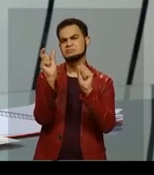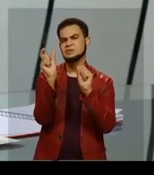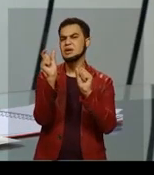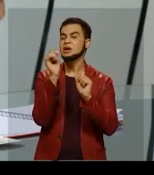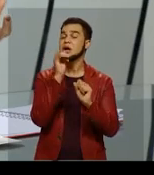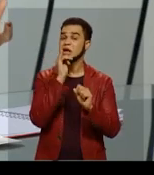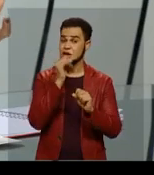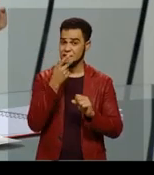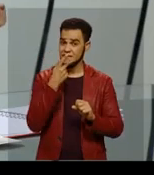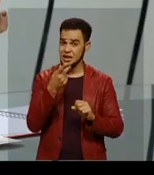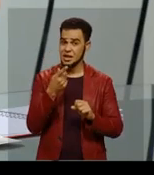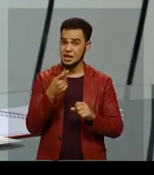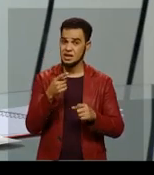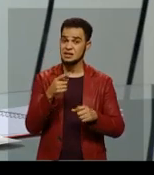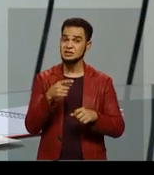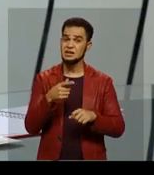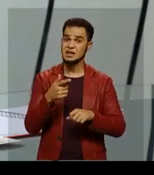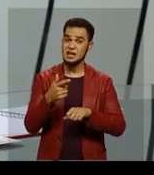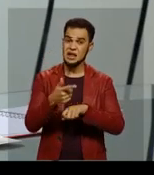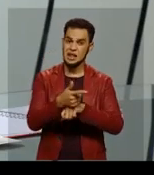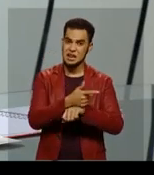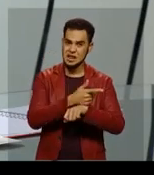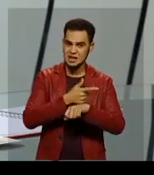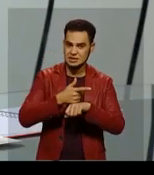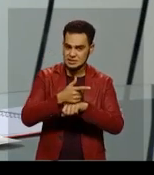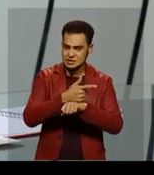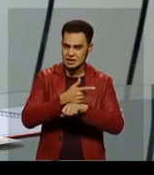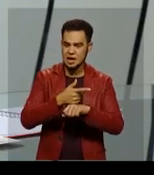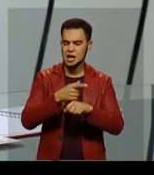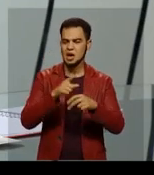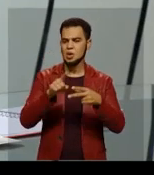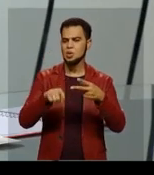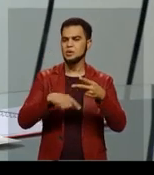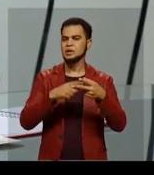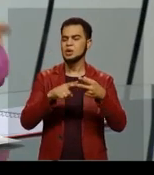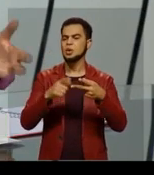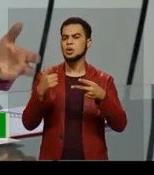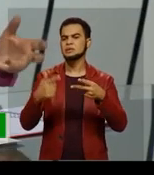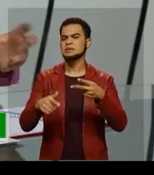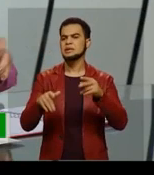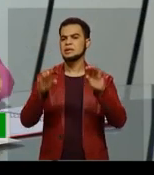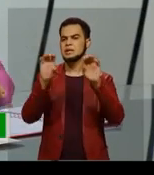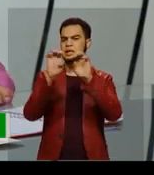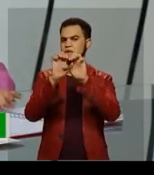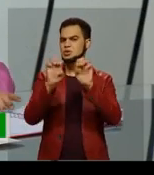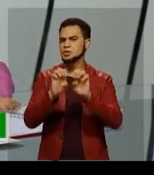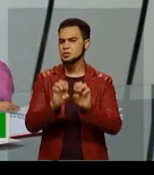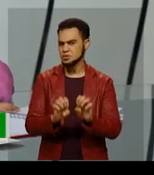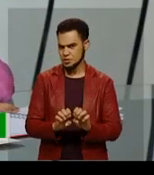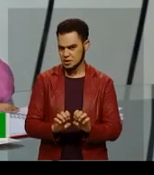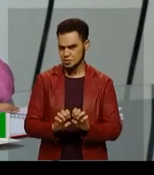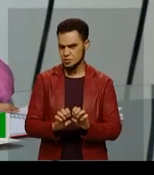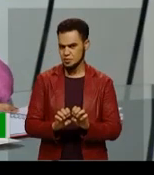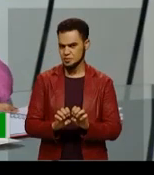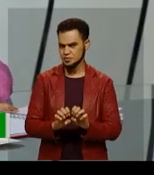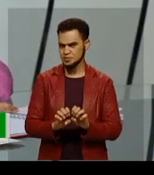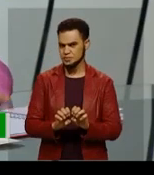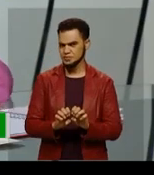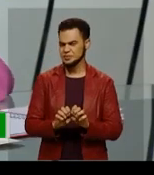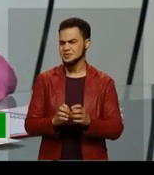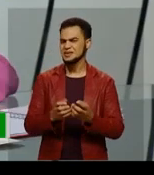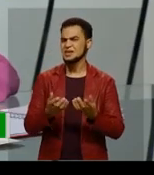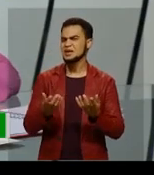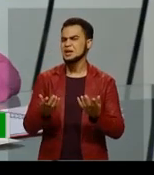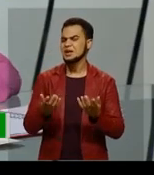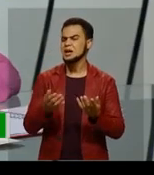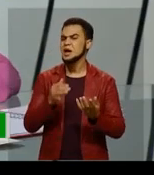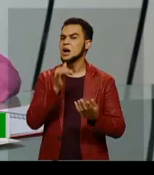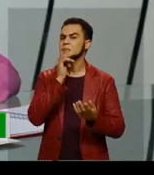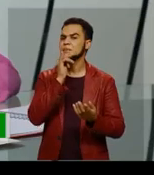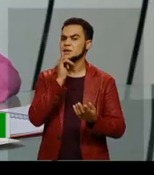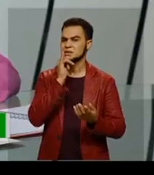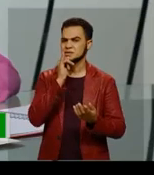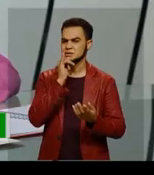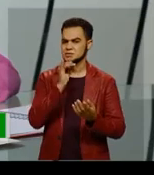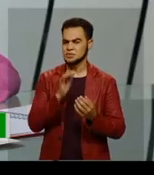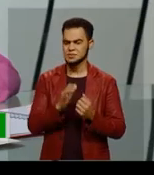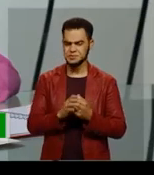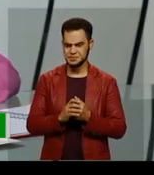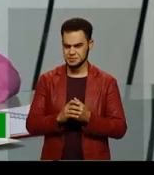lexical, que é, né? E a estrutural, é a estrutura da frase. Por exemplo, se eu colocar aqui,